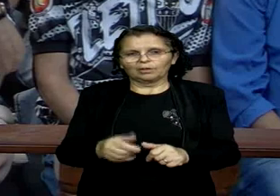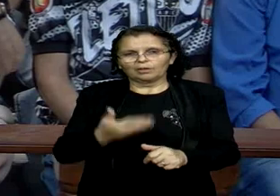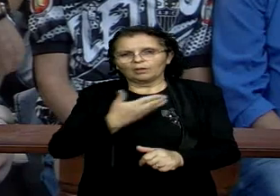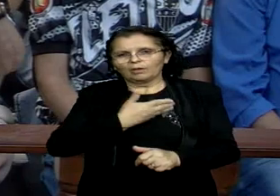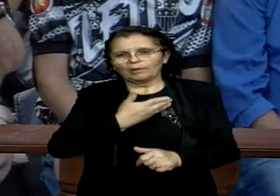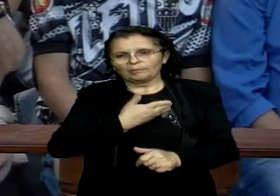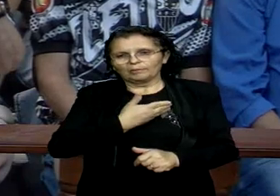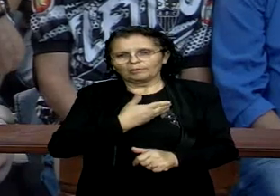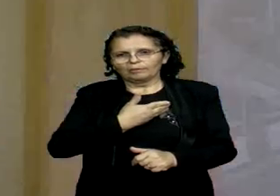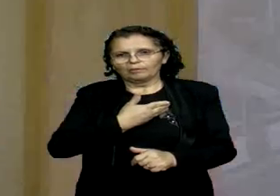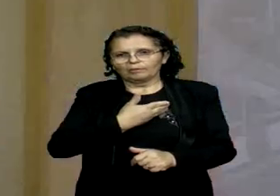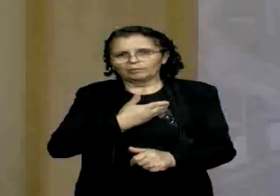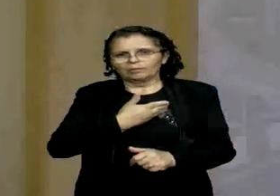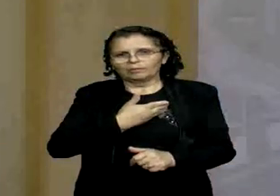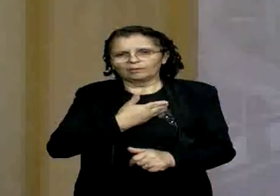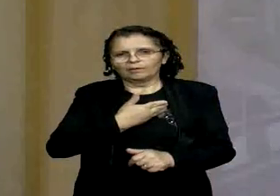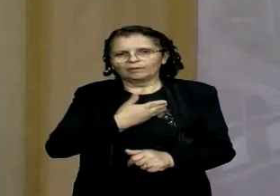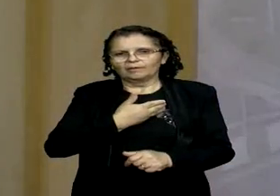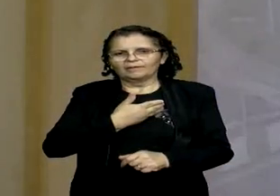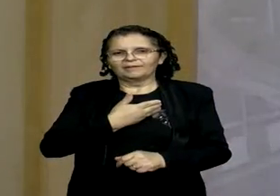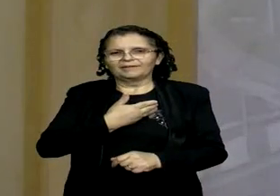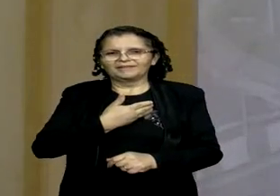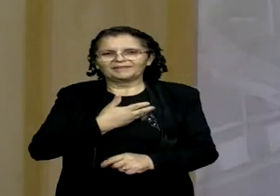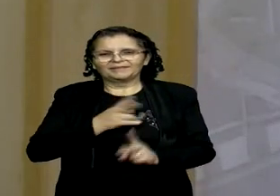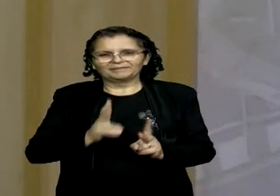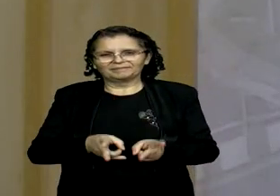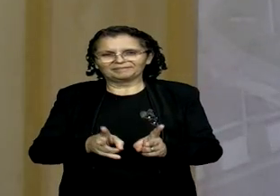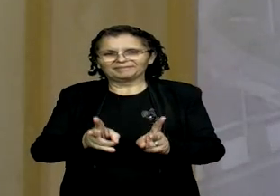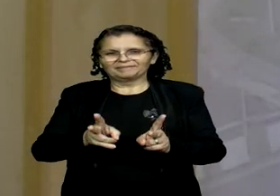Deio. Presidente, houve uma falha, pode continuar.